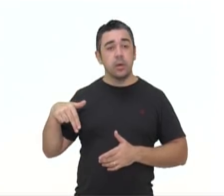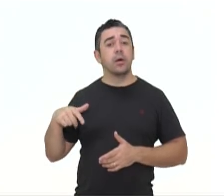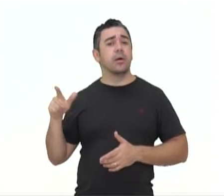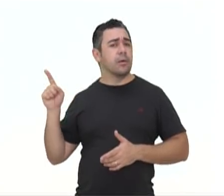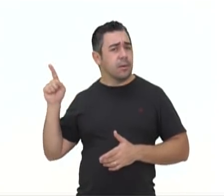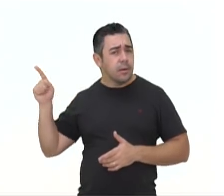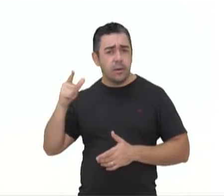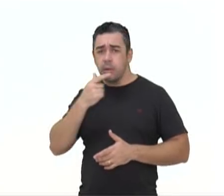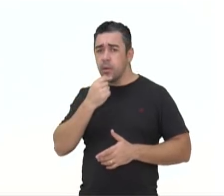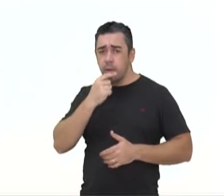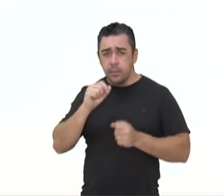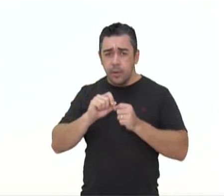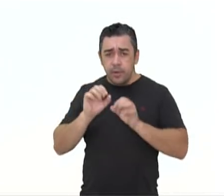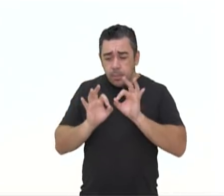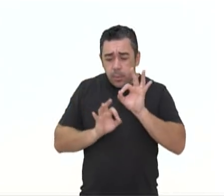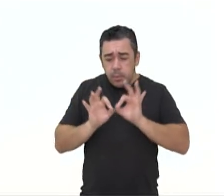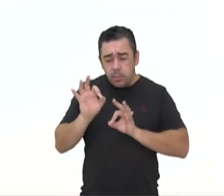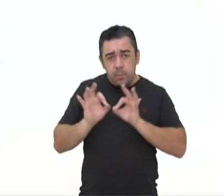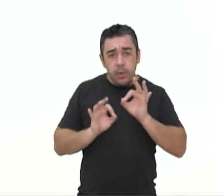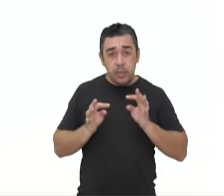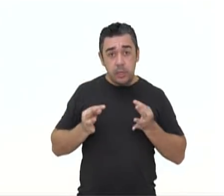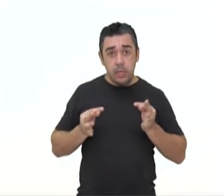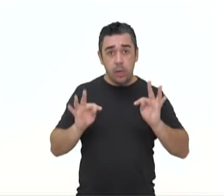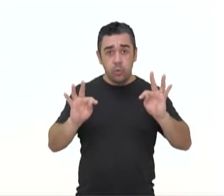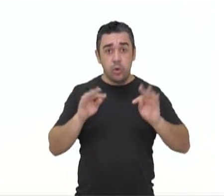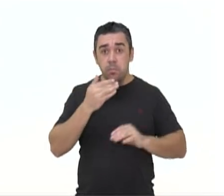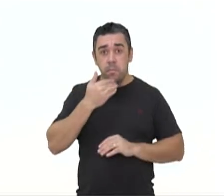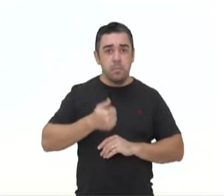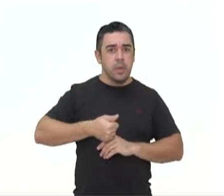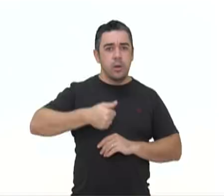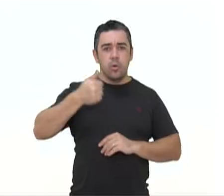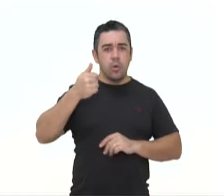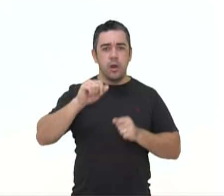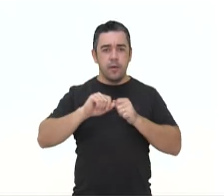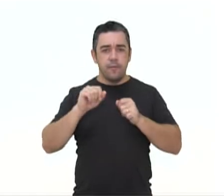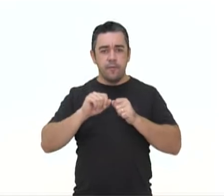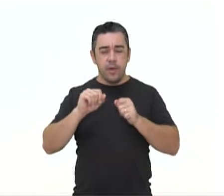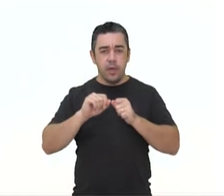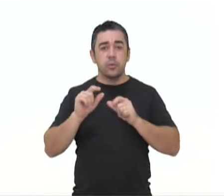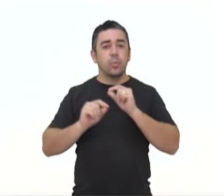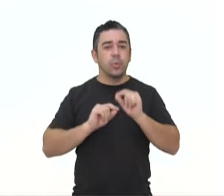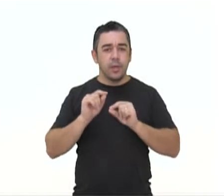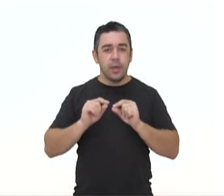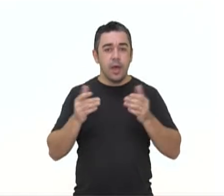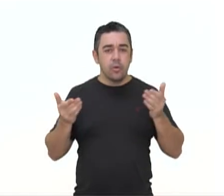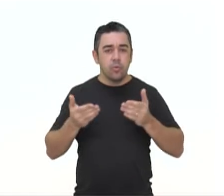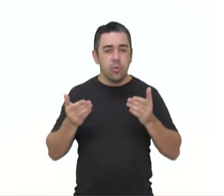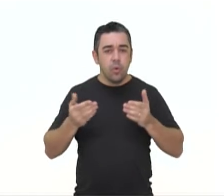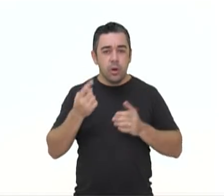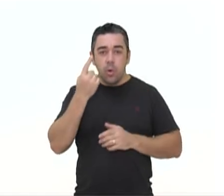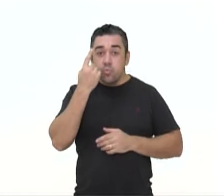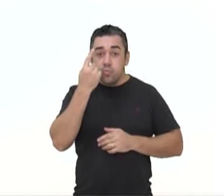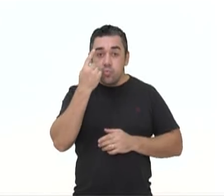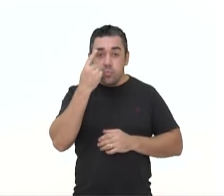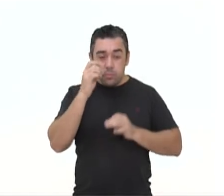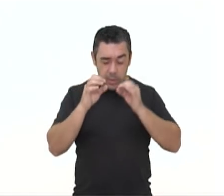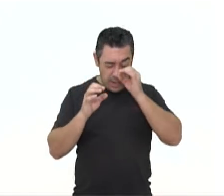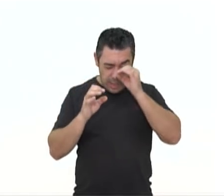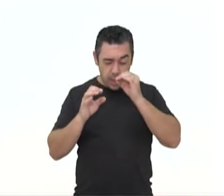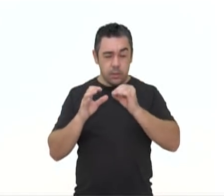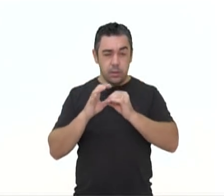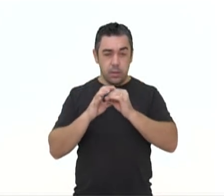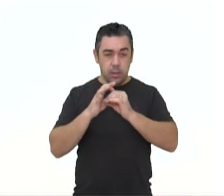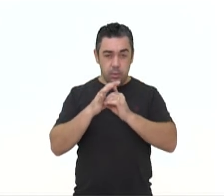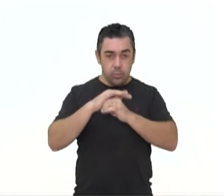Ele aperfeiçoou o microscópio. Ele construiu o microscópio agora com uma lente só. O